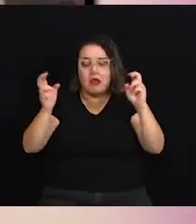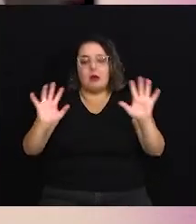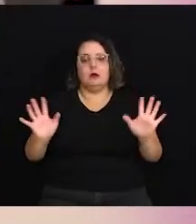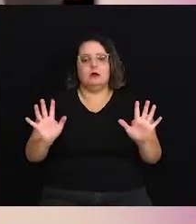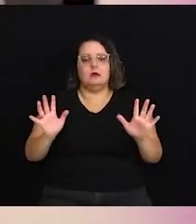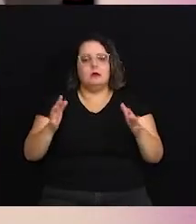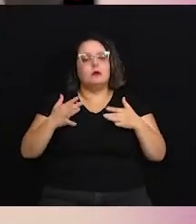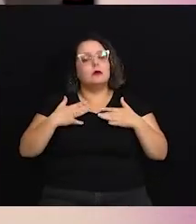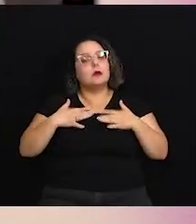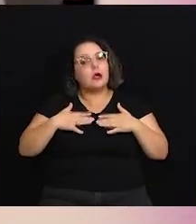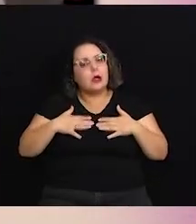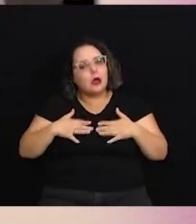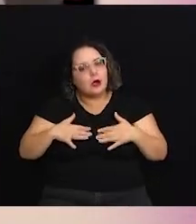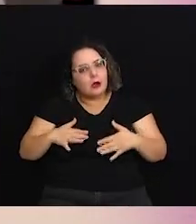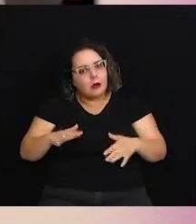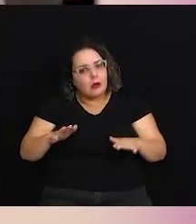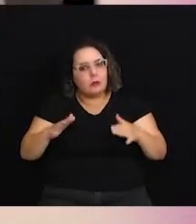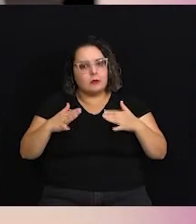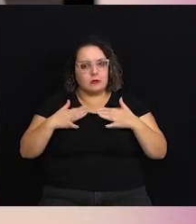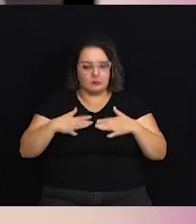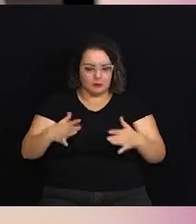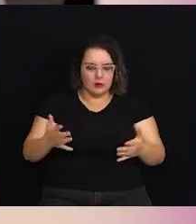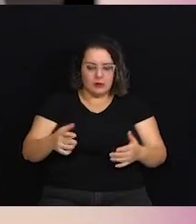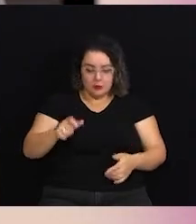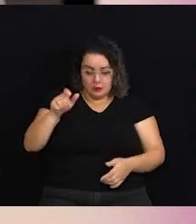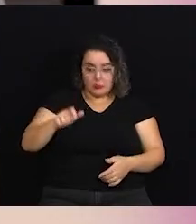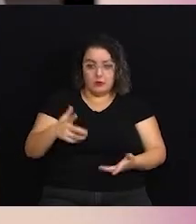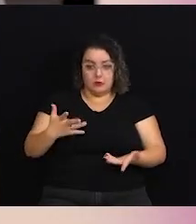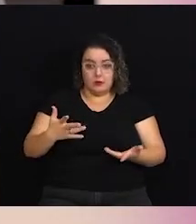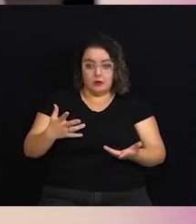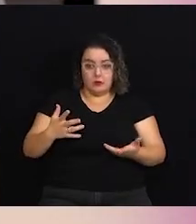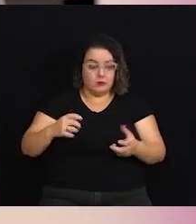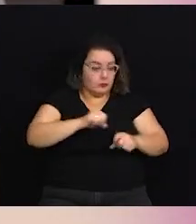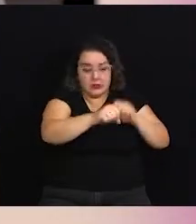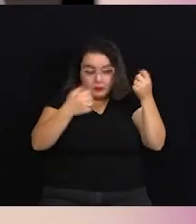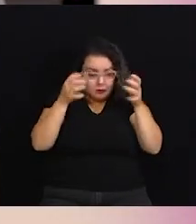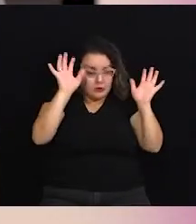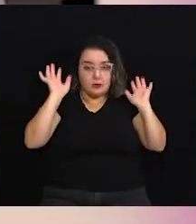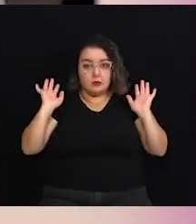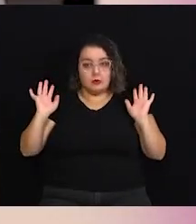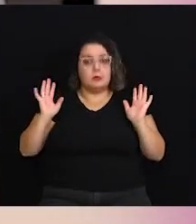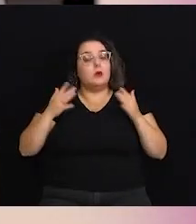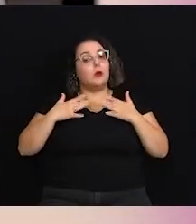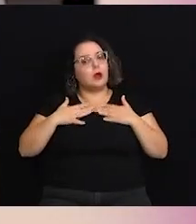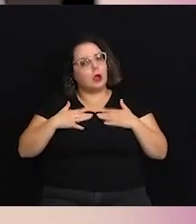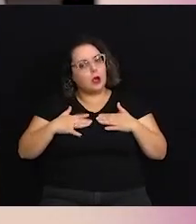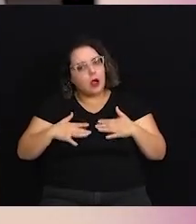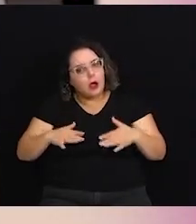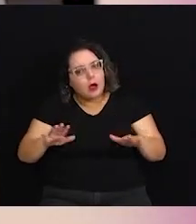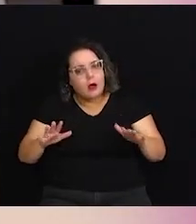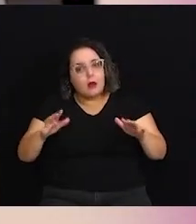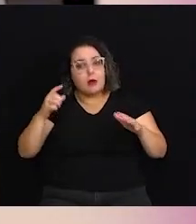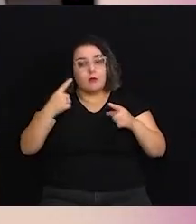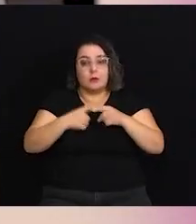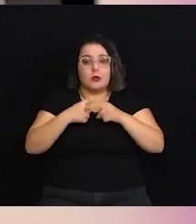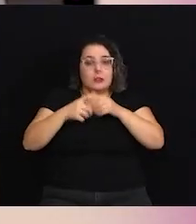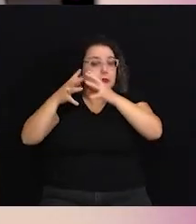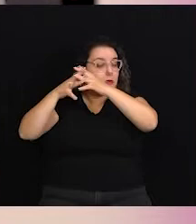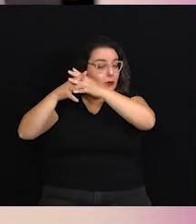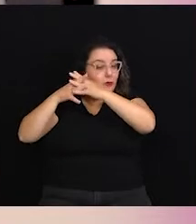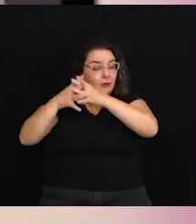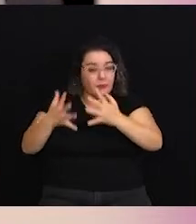gritando igual você vai entrar você vai se defender né então porque a pessoa tá confusa